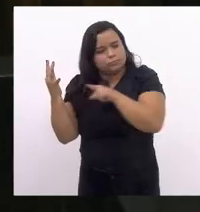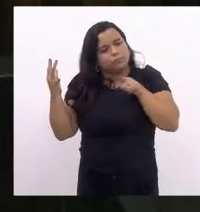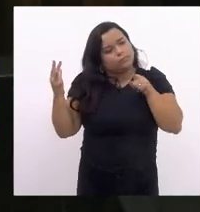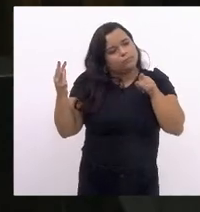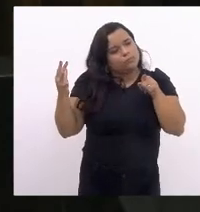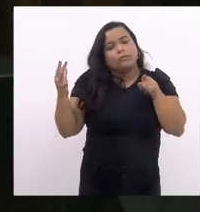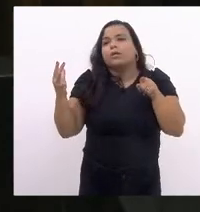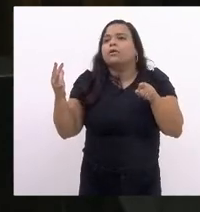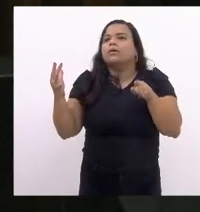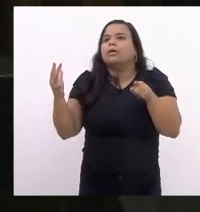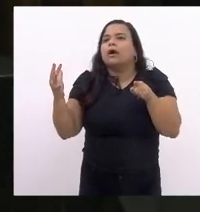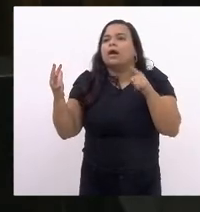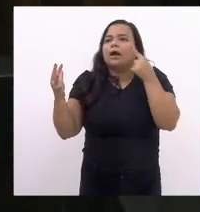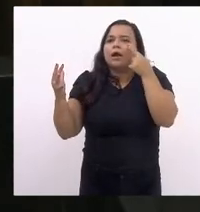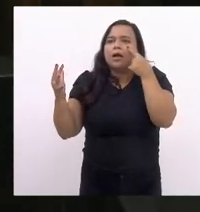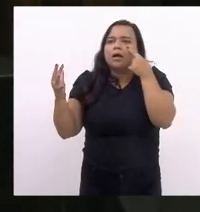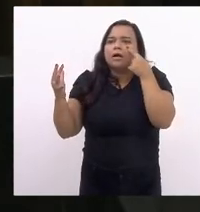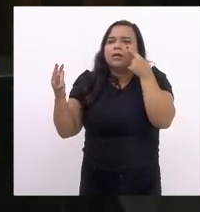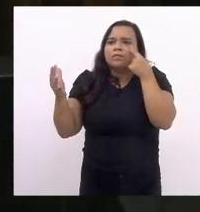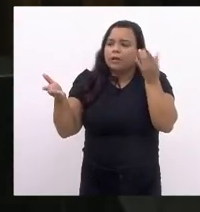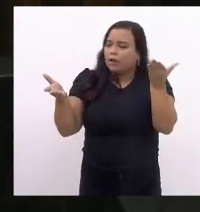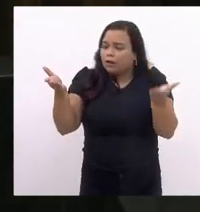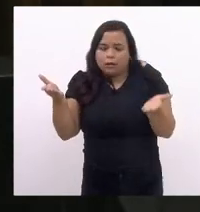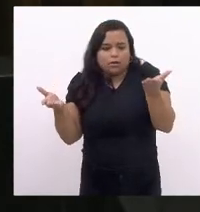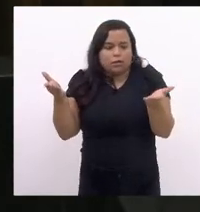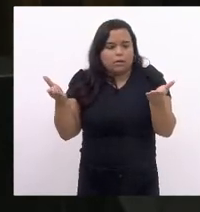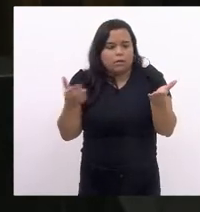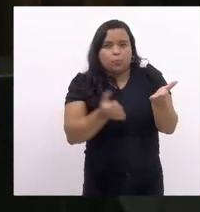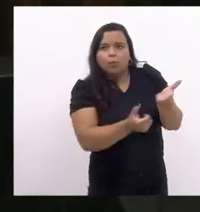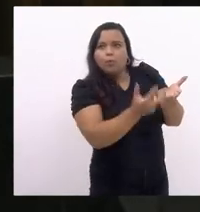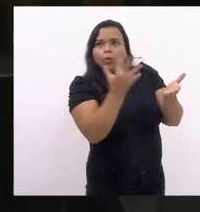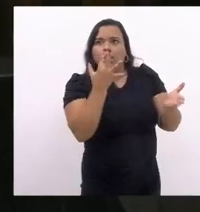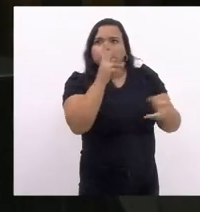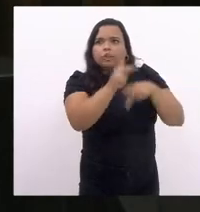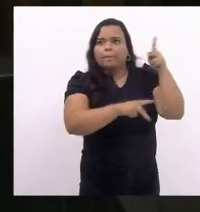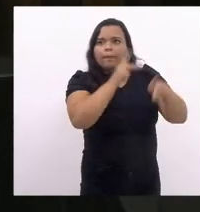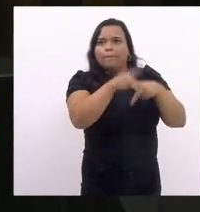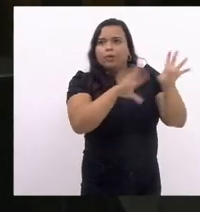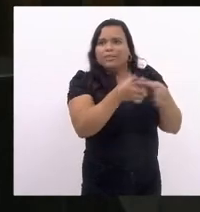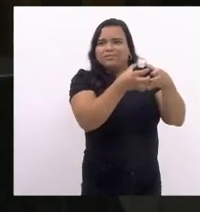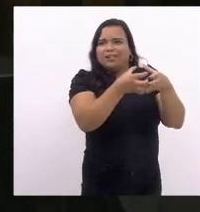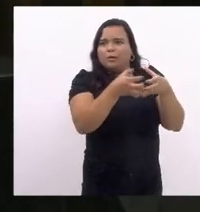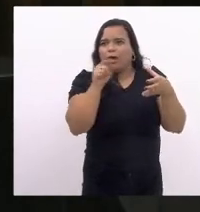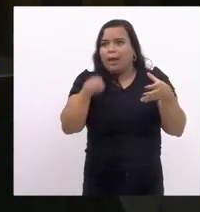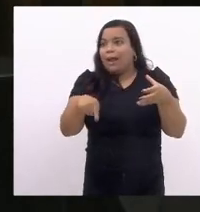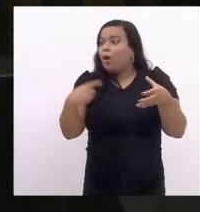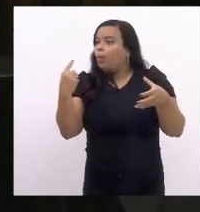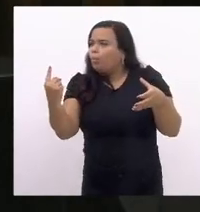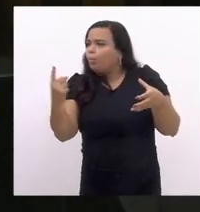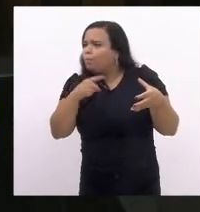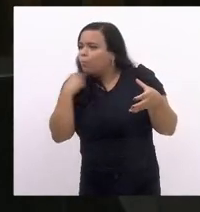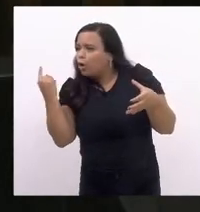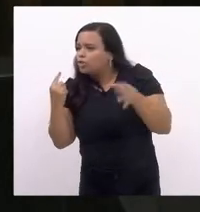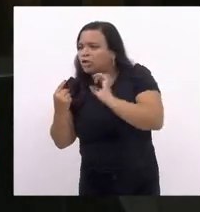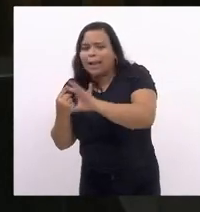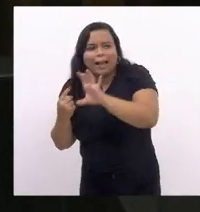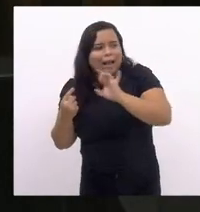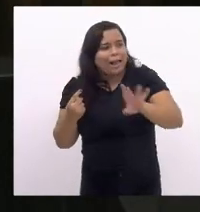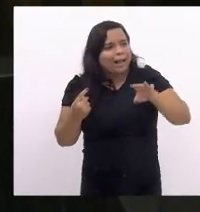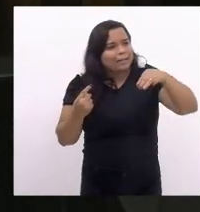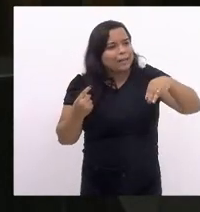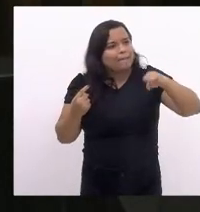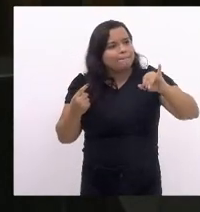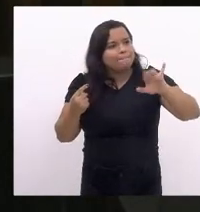a proporção com o tamanho da população. É morte por milhão. O Brasil é o país no